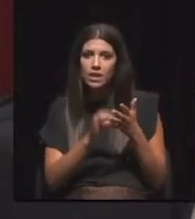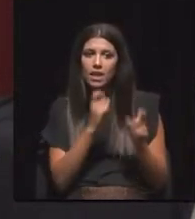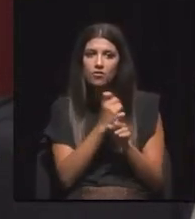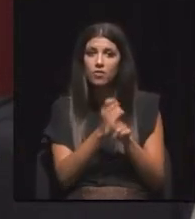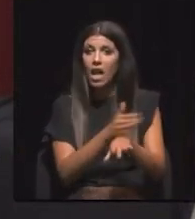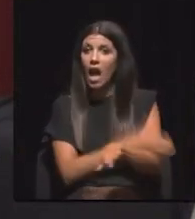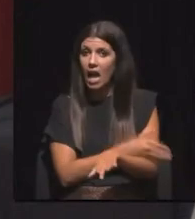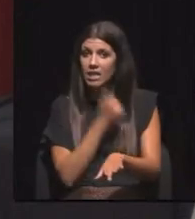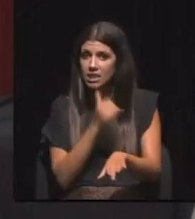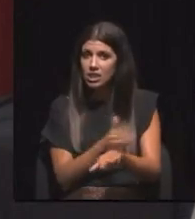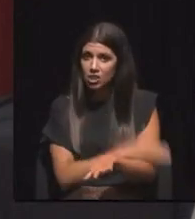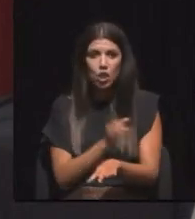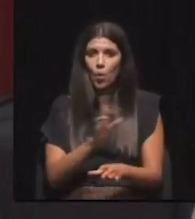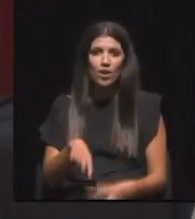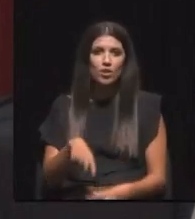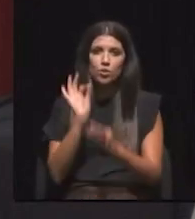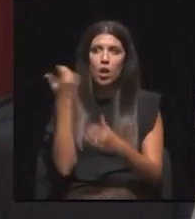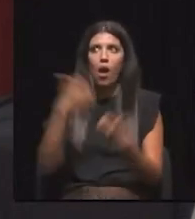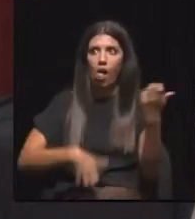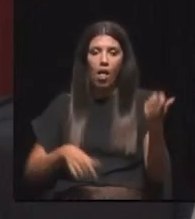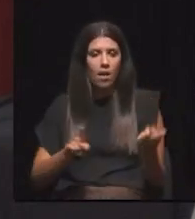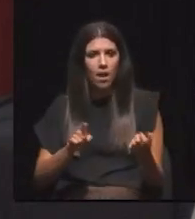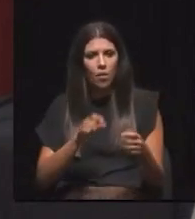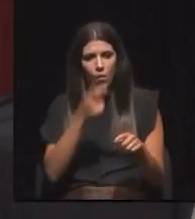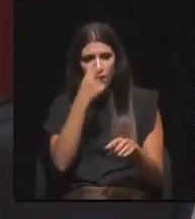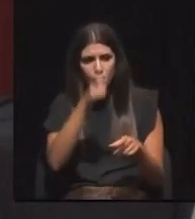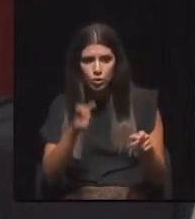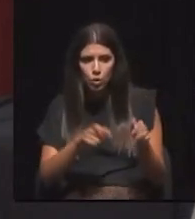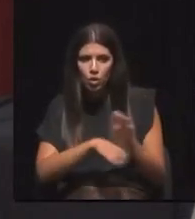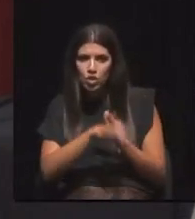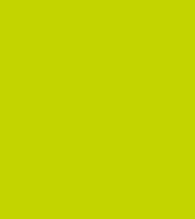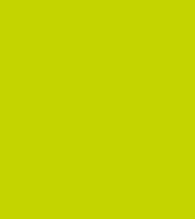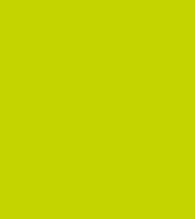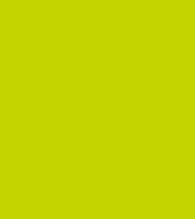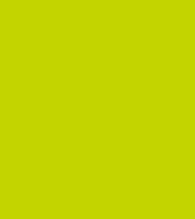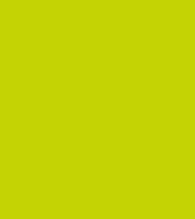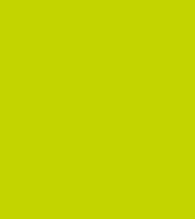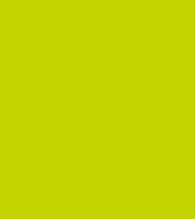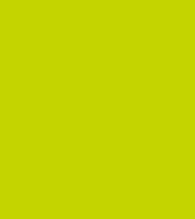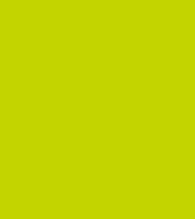definidos previamente e não através de sorteio, como era proposto pelo Executivo PSD-CDS.